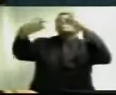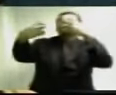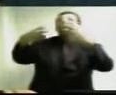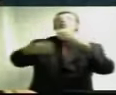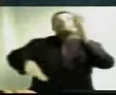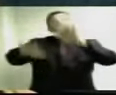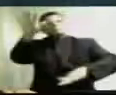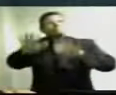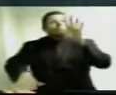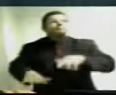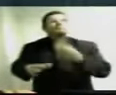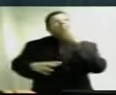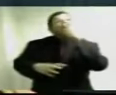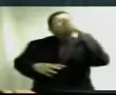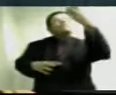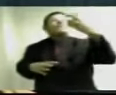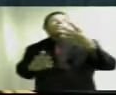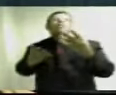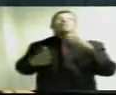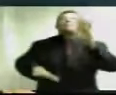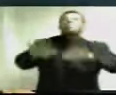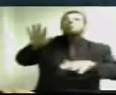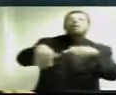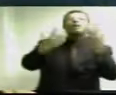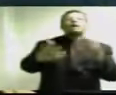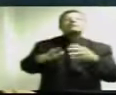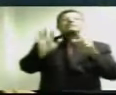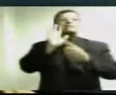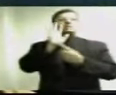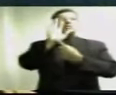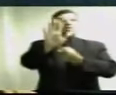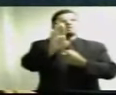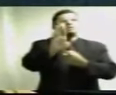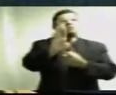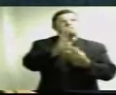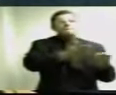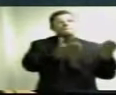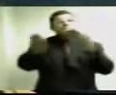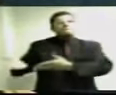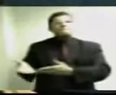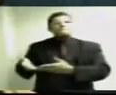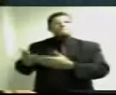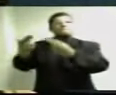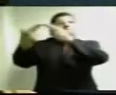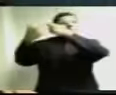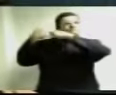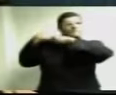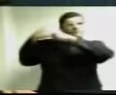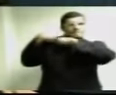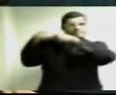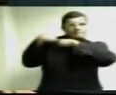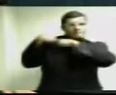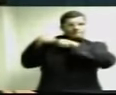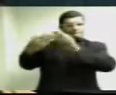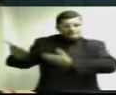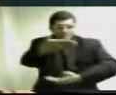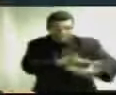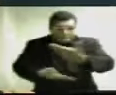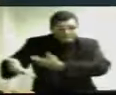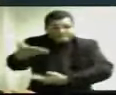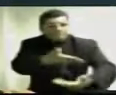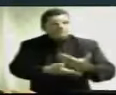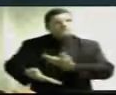que muitas vezes não chegam a esse parlamento, e tentando passar a restabelecer uma relação